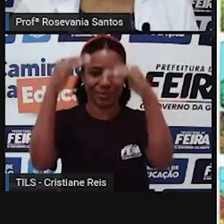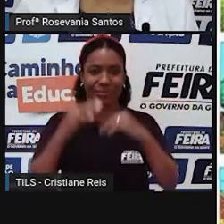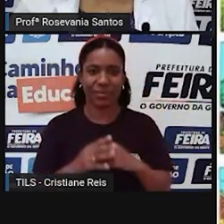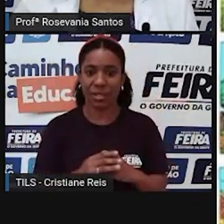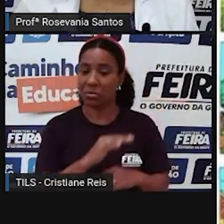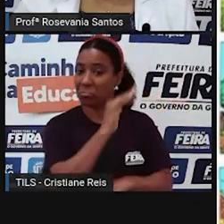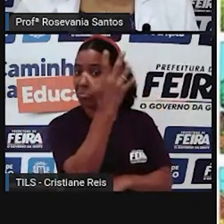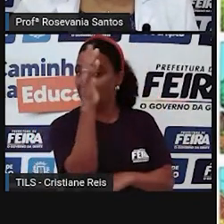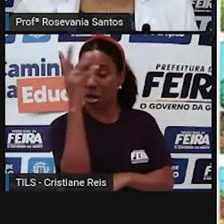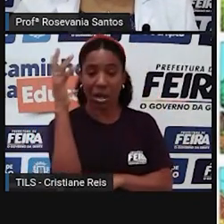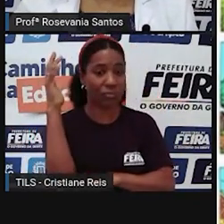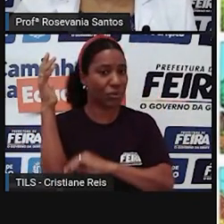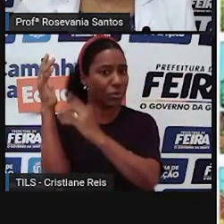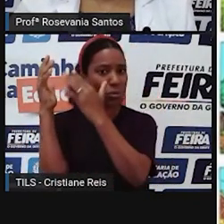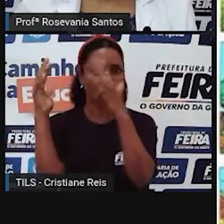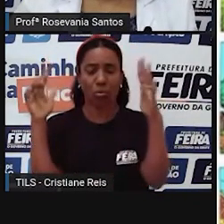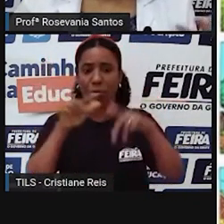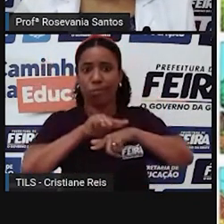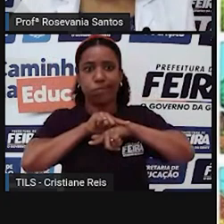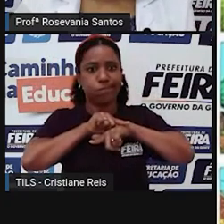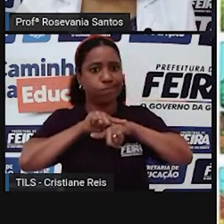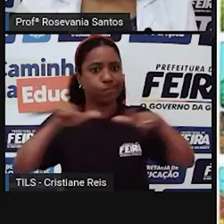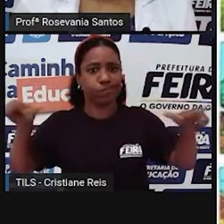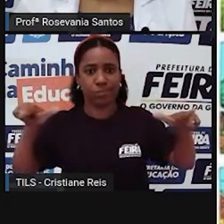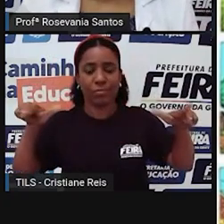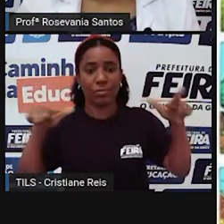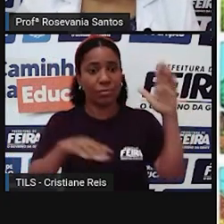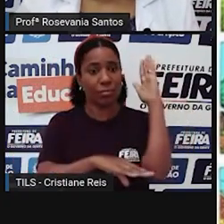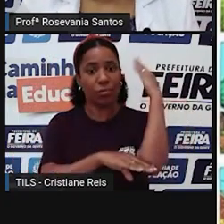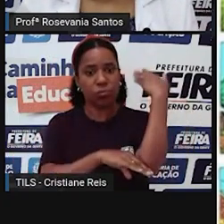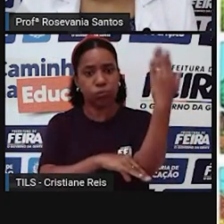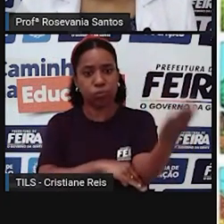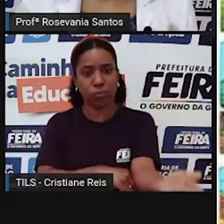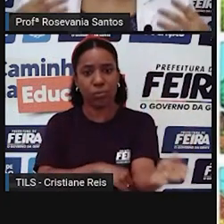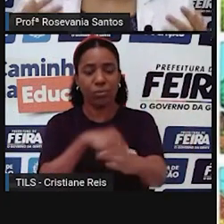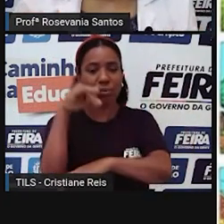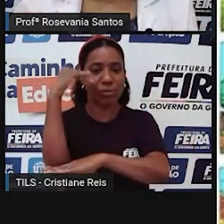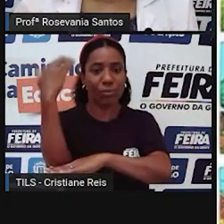árvores. A gente vai percebendo que esses quadros aí, né, na parte